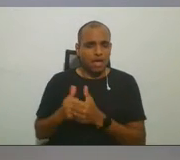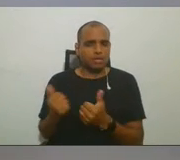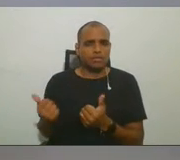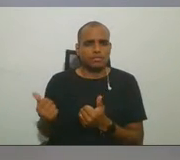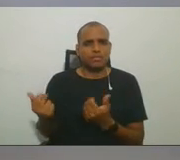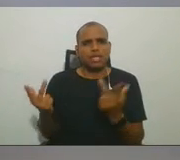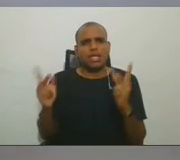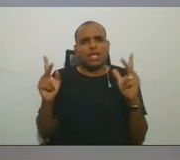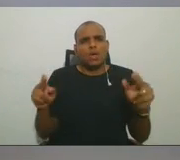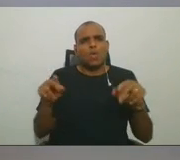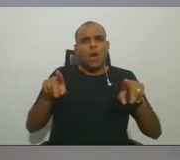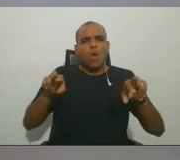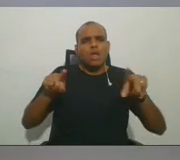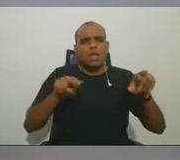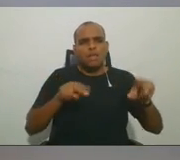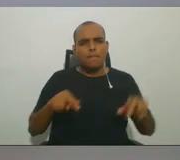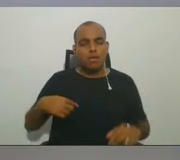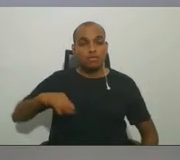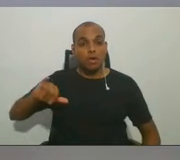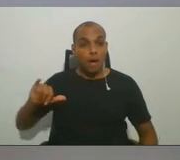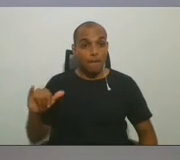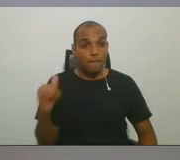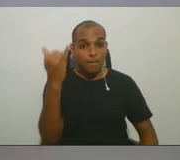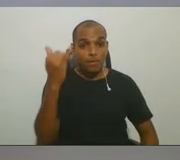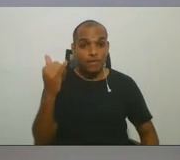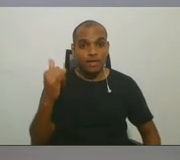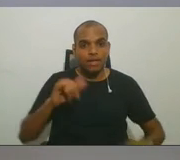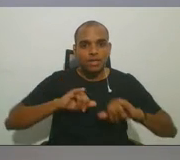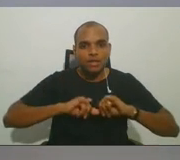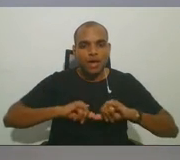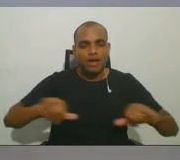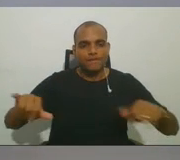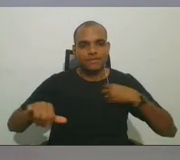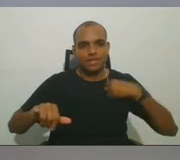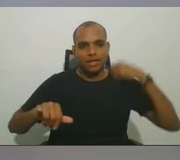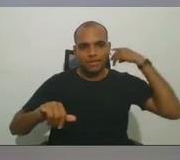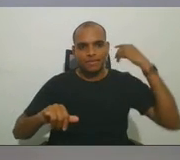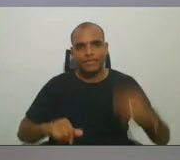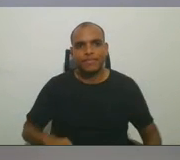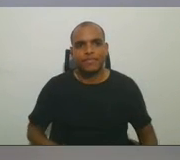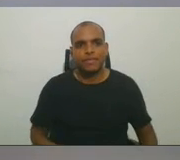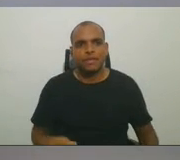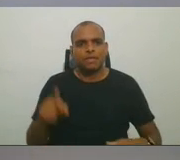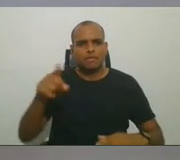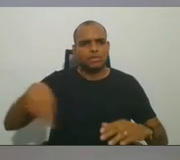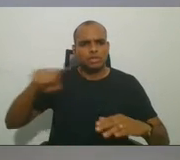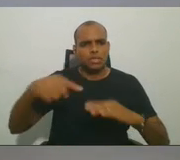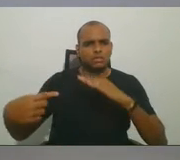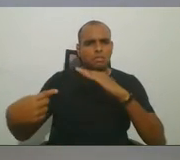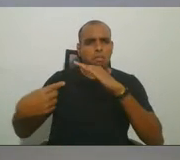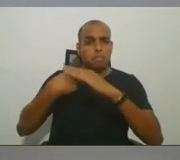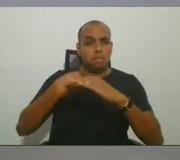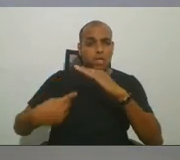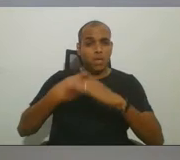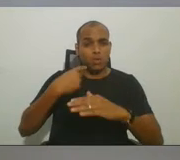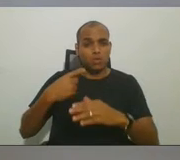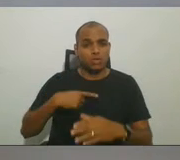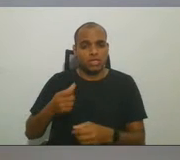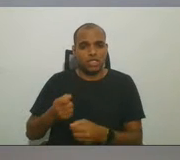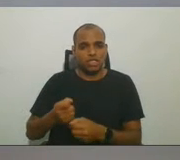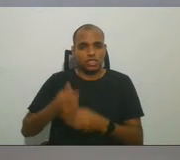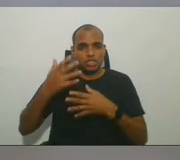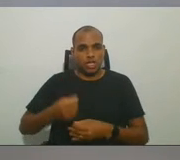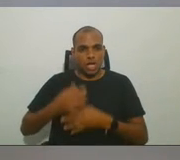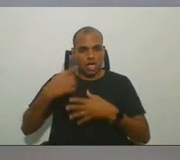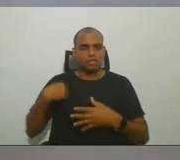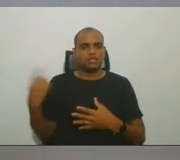Então, aproveito para dizer que os canais para receber perguntas, né, se quiserem deixar no chat,